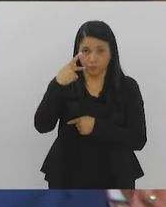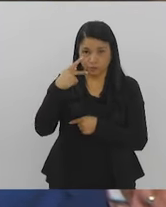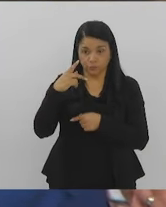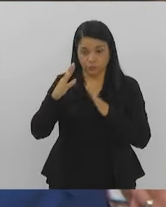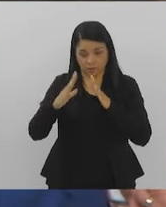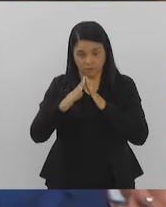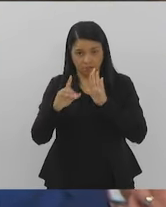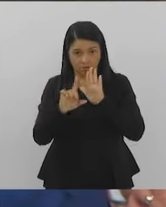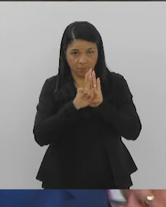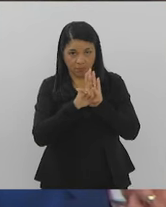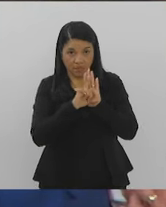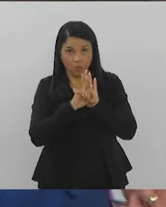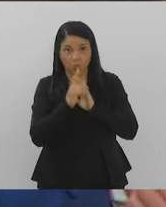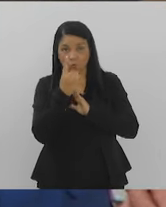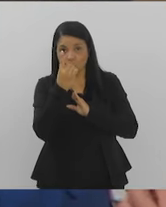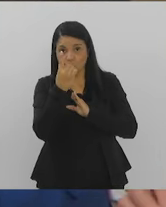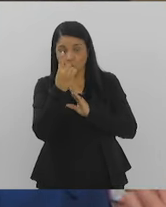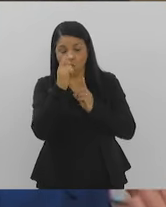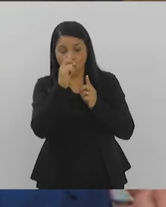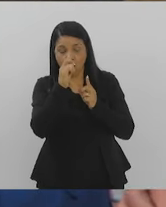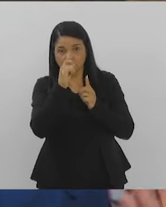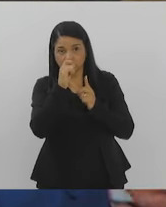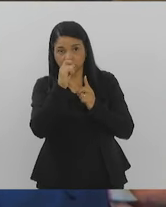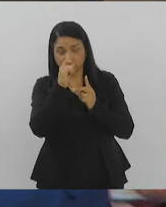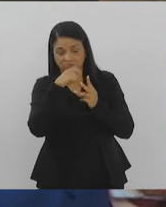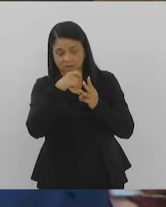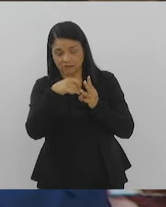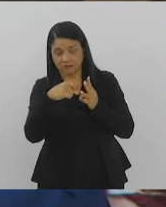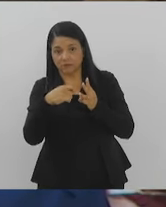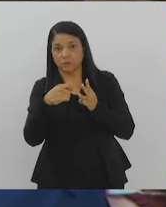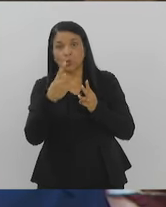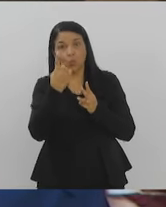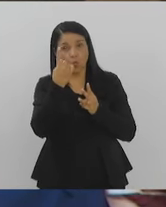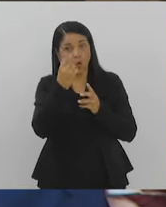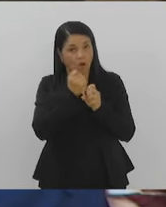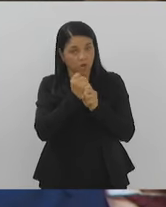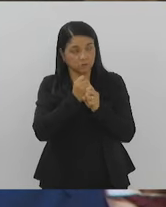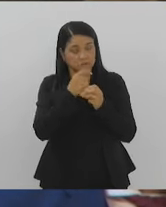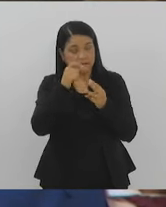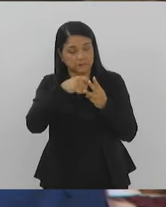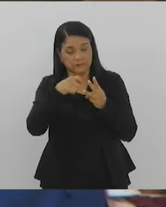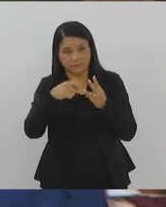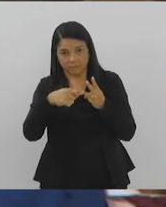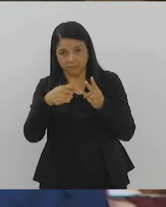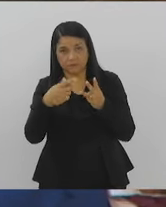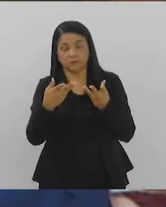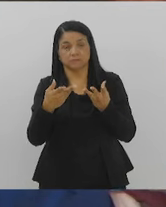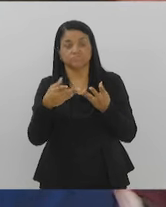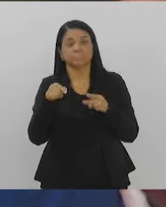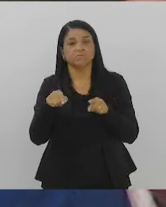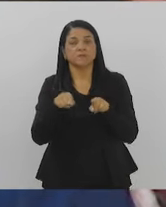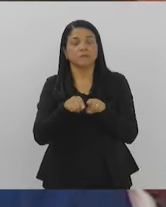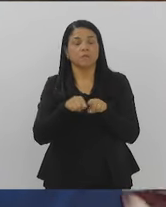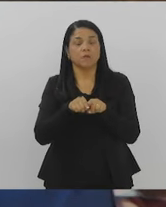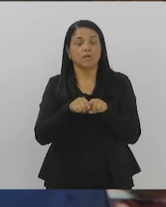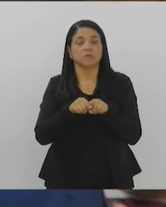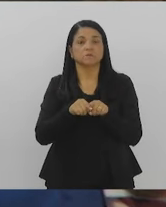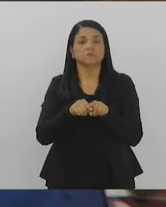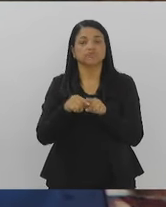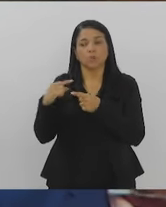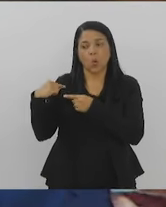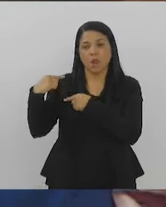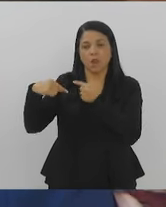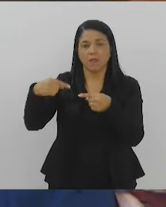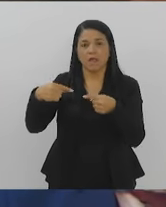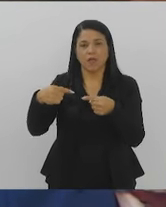ele esteve por 1 ano e 3 meses, mas também o seu legado ministerial,